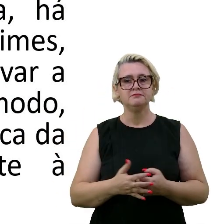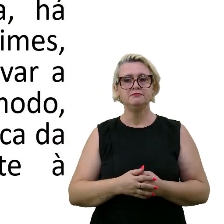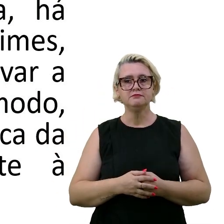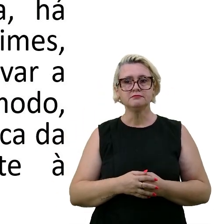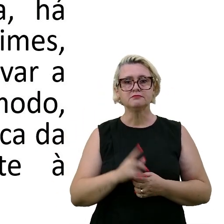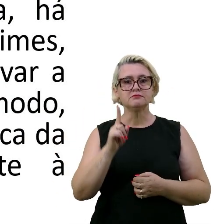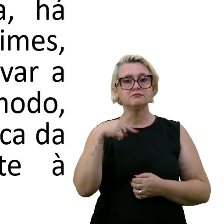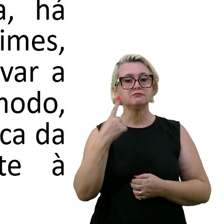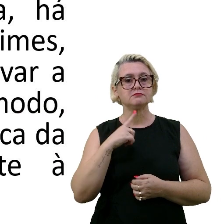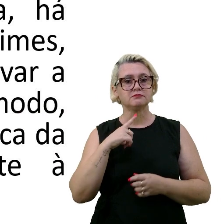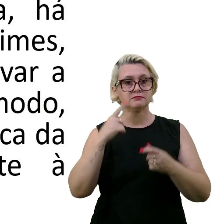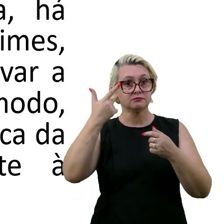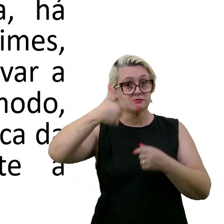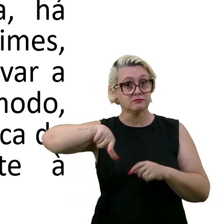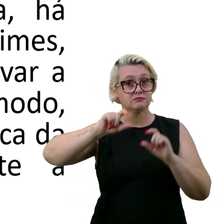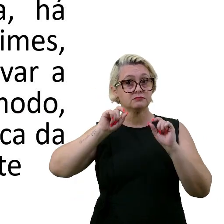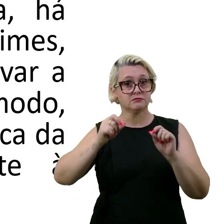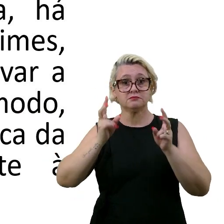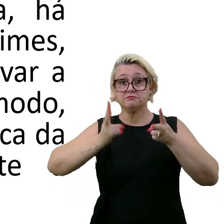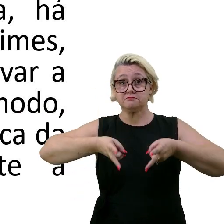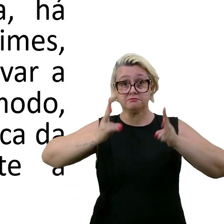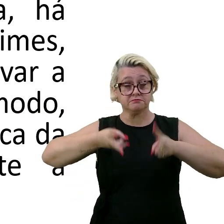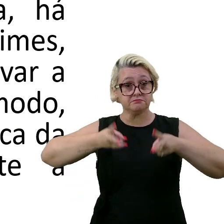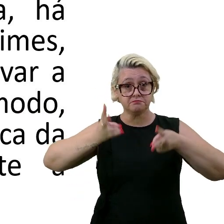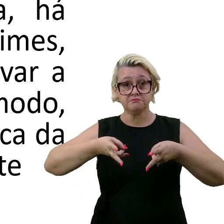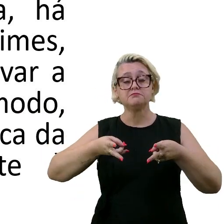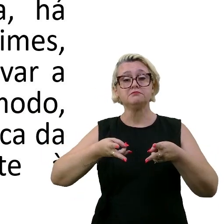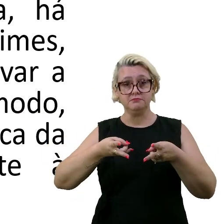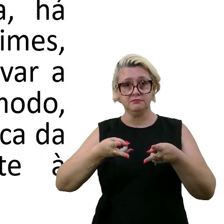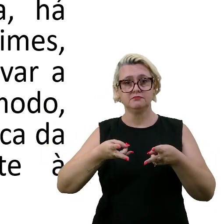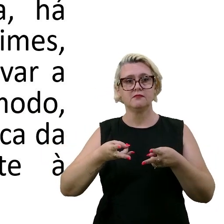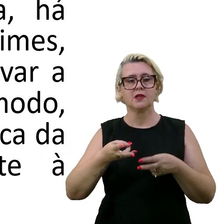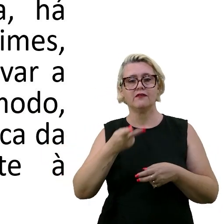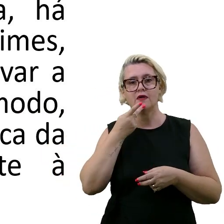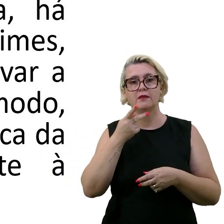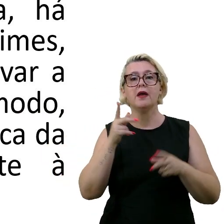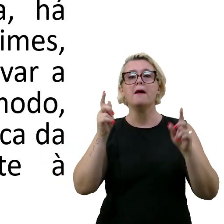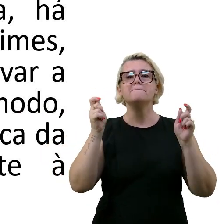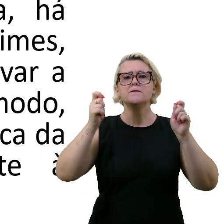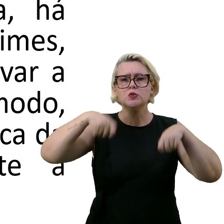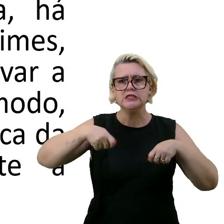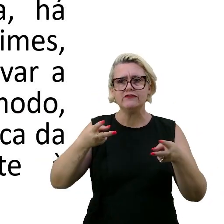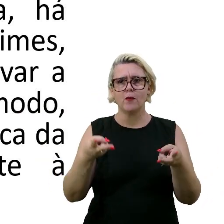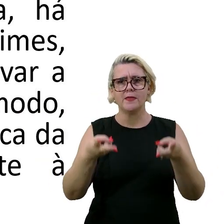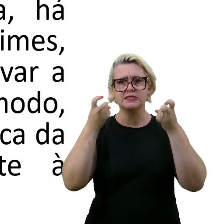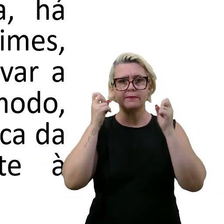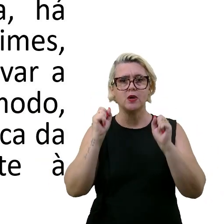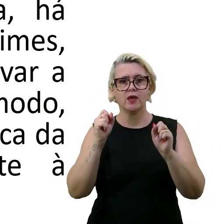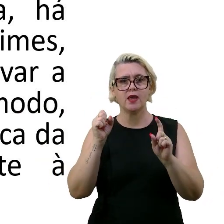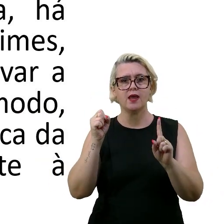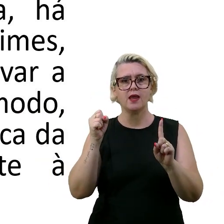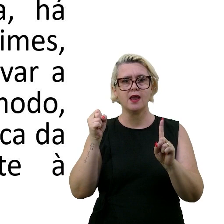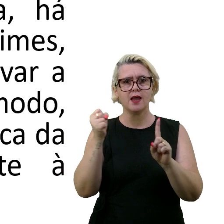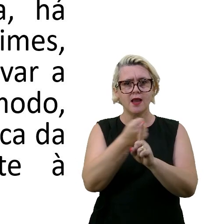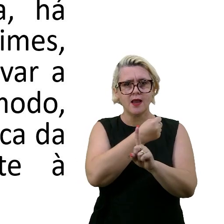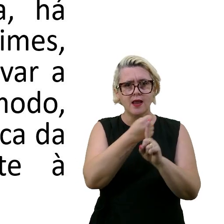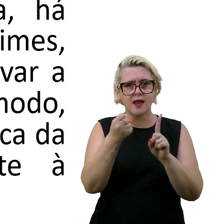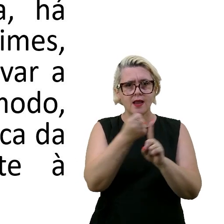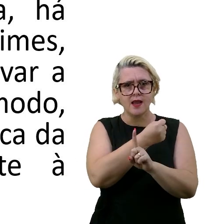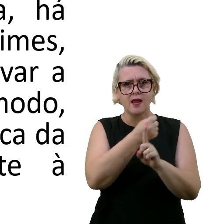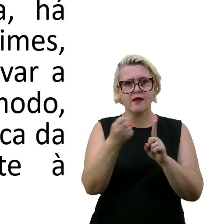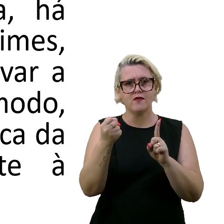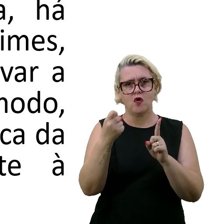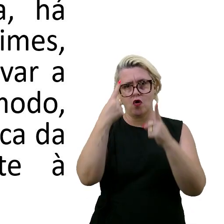temos agora, de novo, a mesma situação. Olha, é possível perceber que a agressão contra a